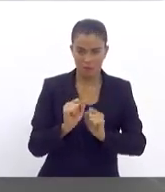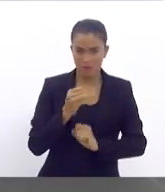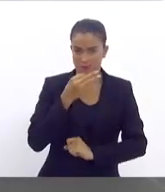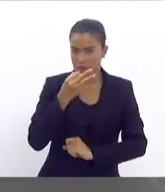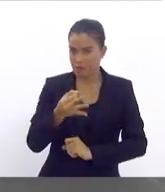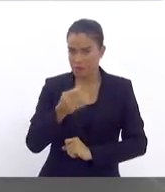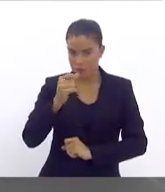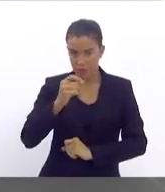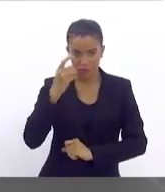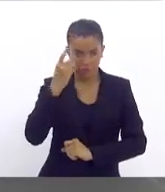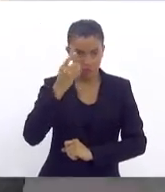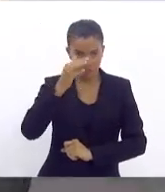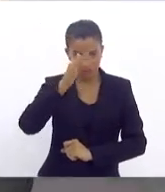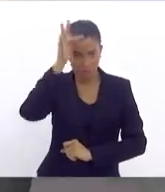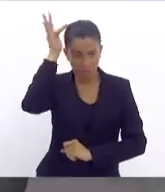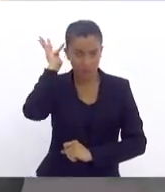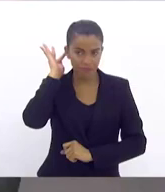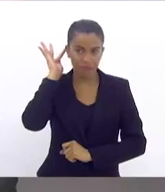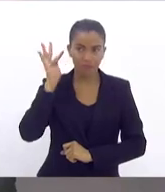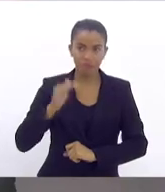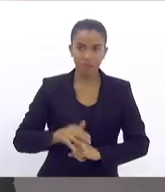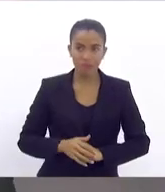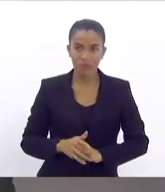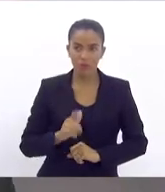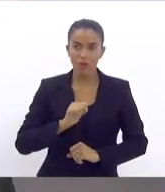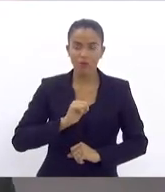Fred? Eu tinha um parecer,